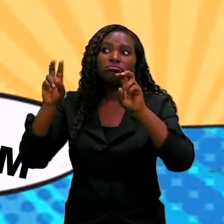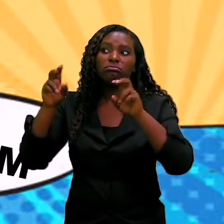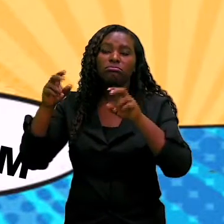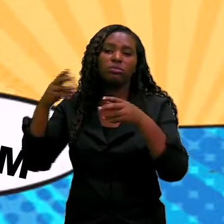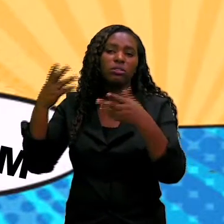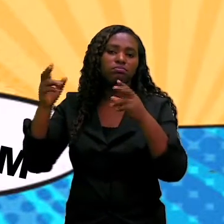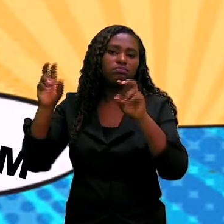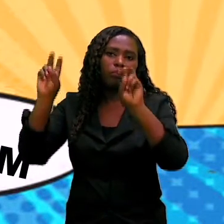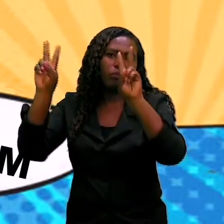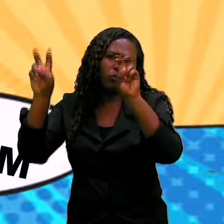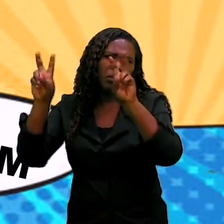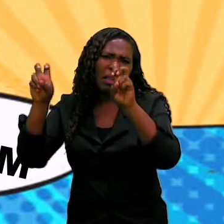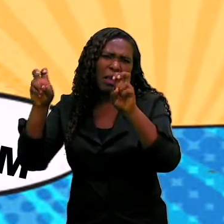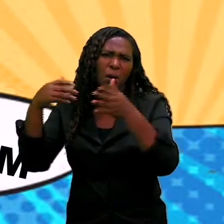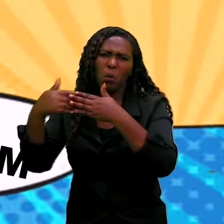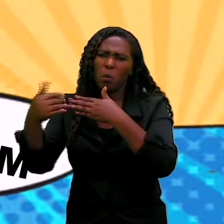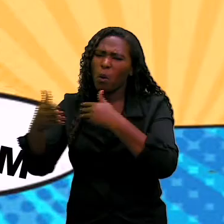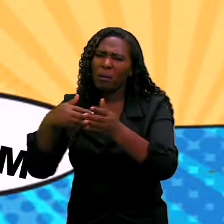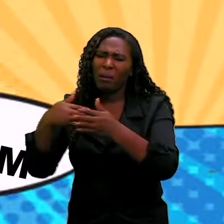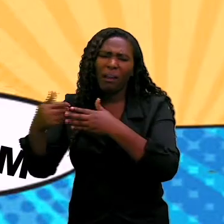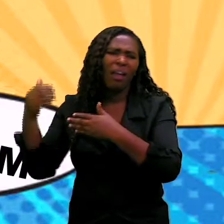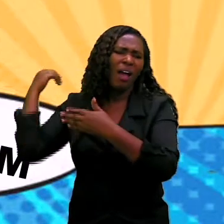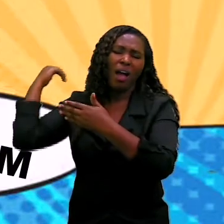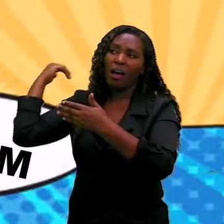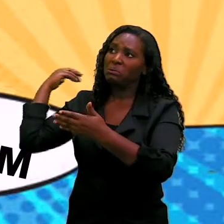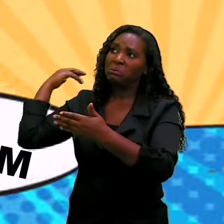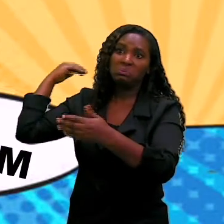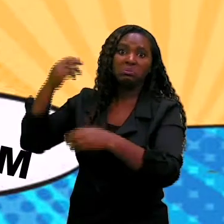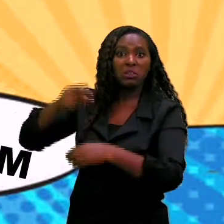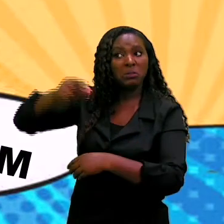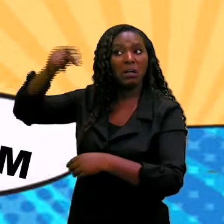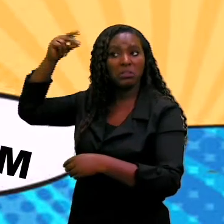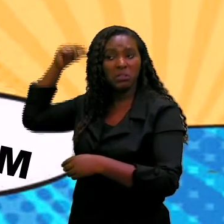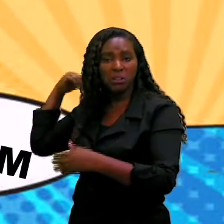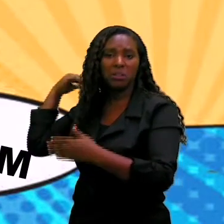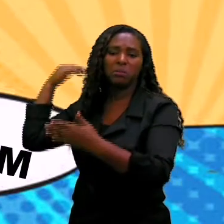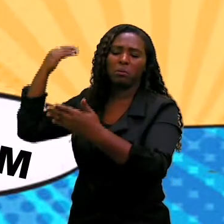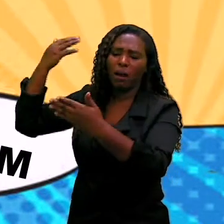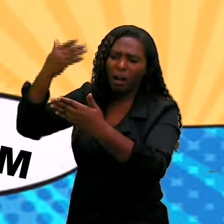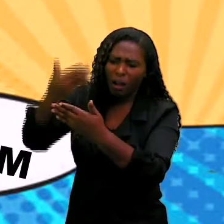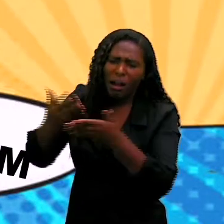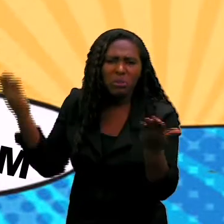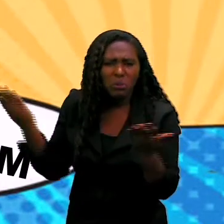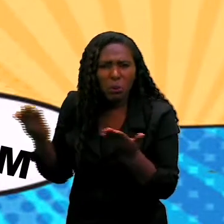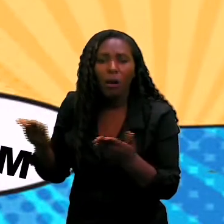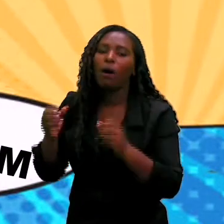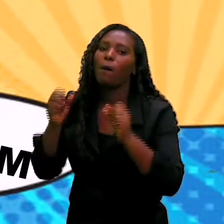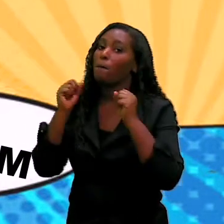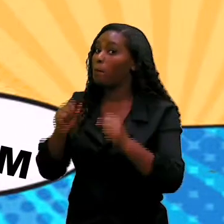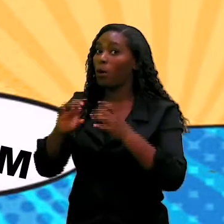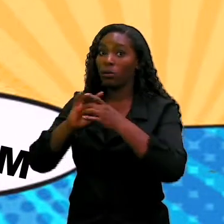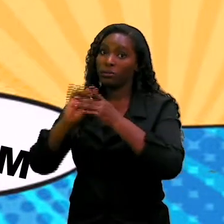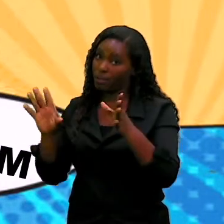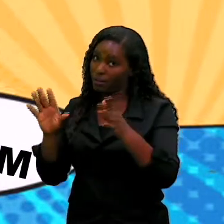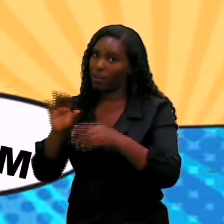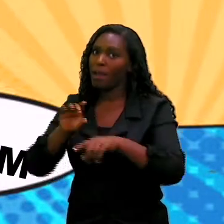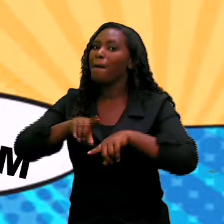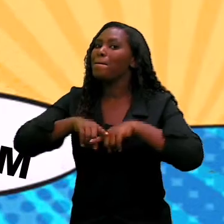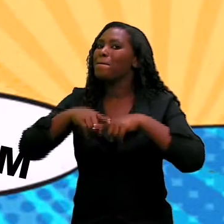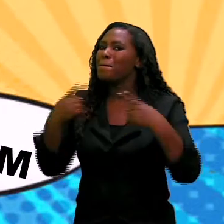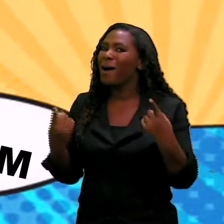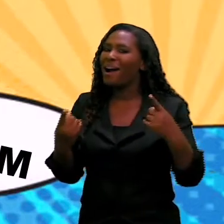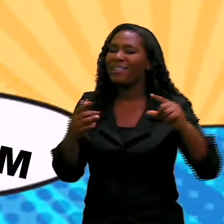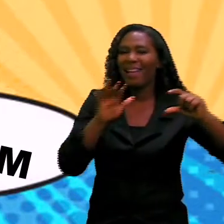que não dependem aí da passagem do tempo, certo? A charge, ela demonstra o quê?